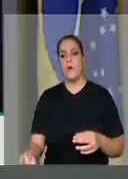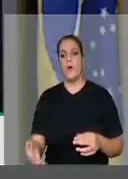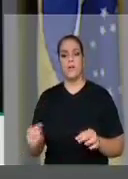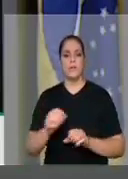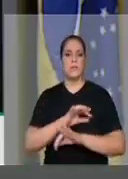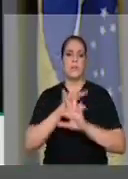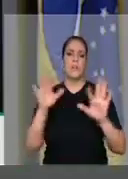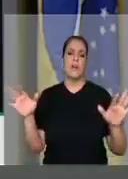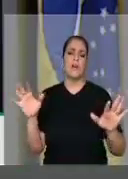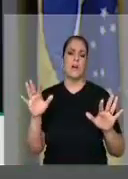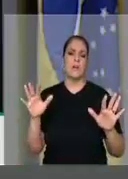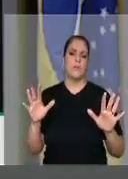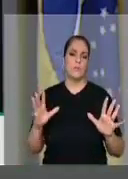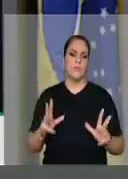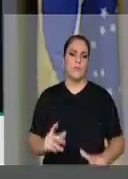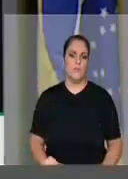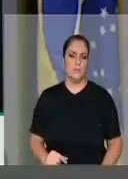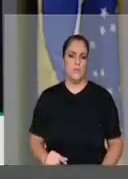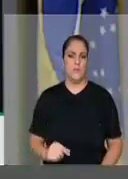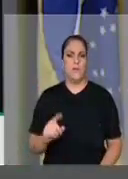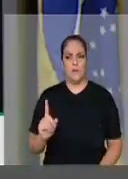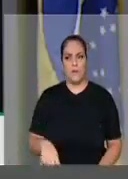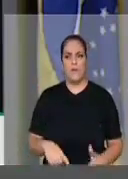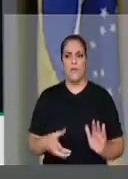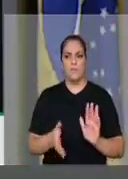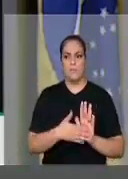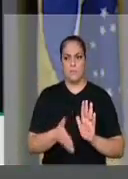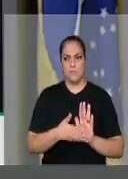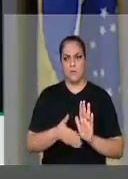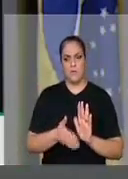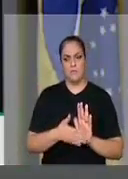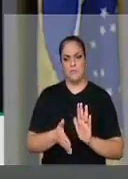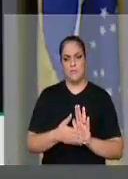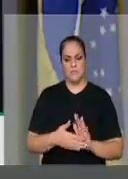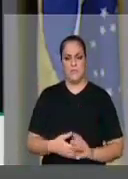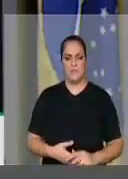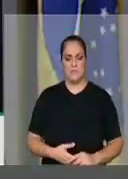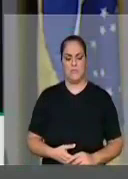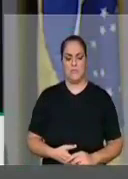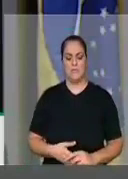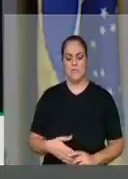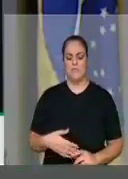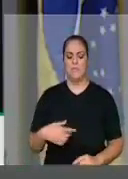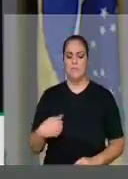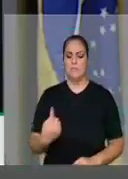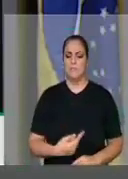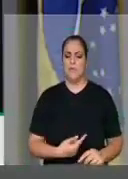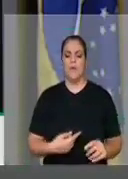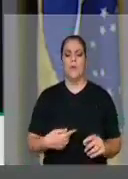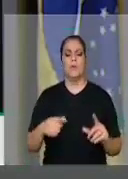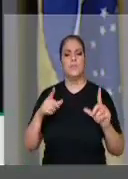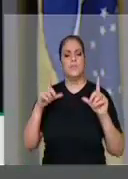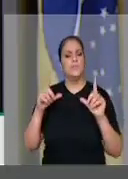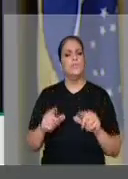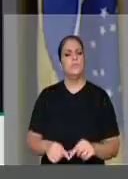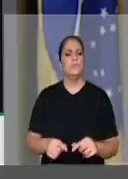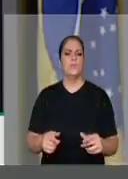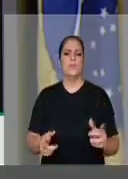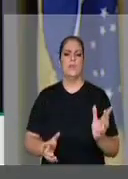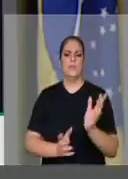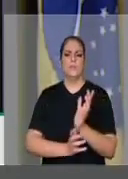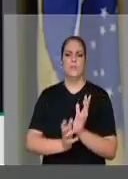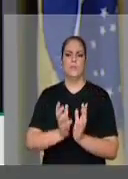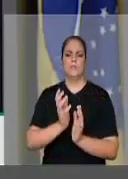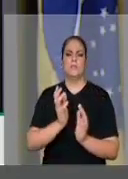claro, tudo transparente. Esta é a proposta, senhores. Vamos diminuir o contencioso, vamos diminuir a